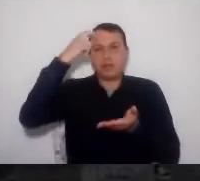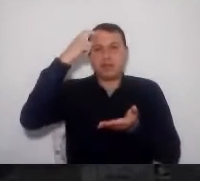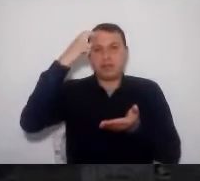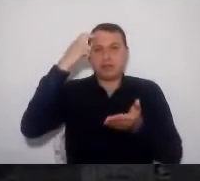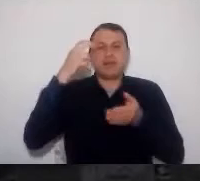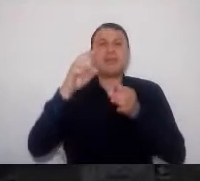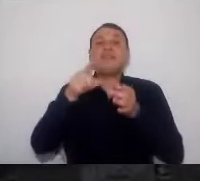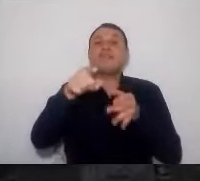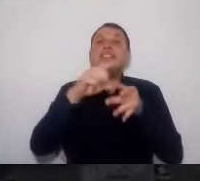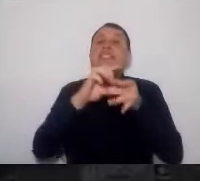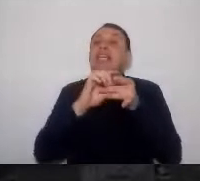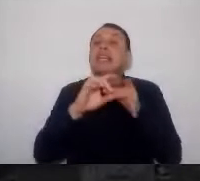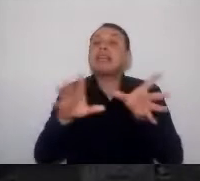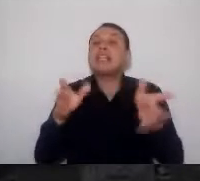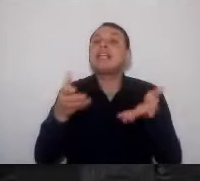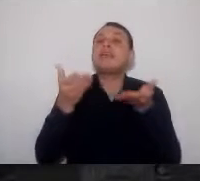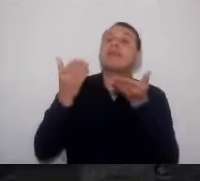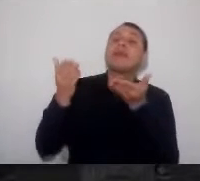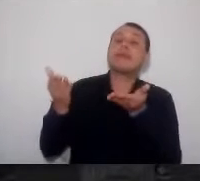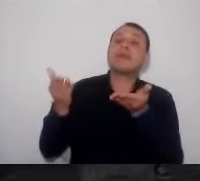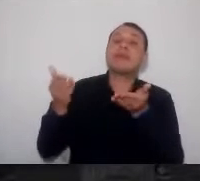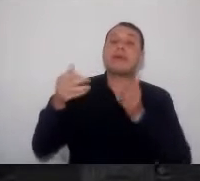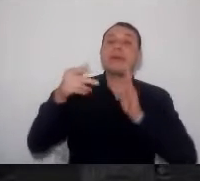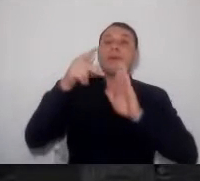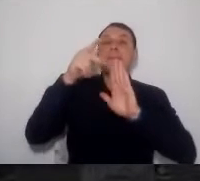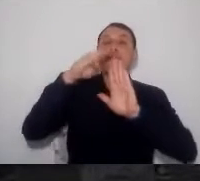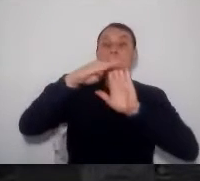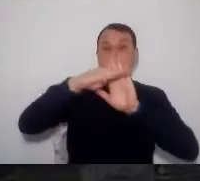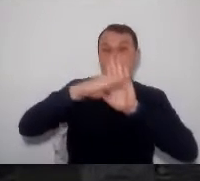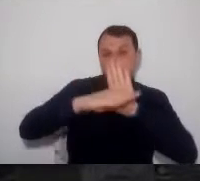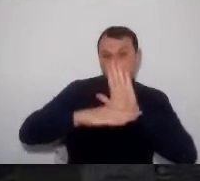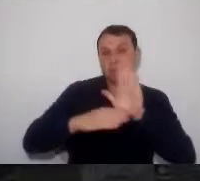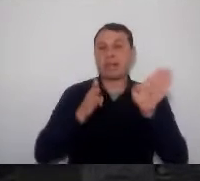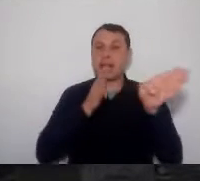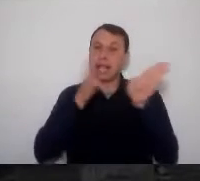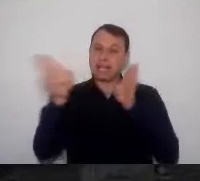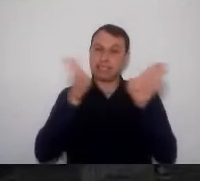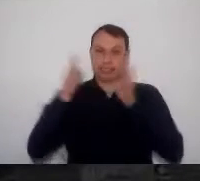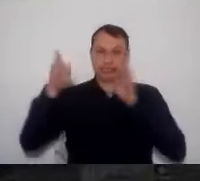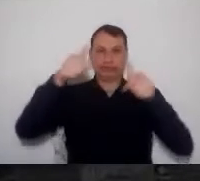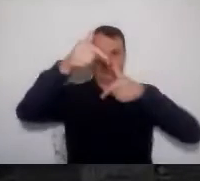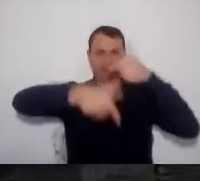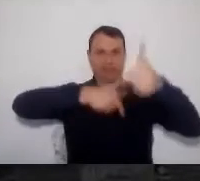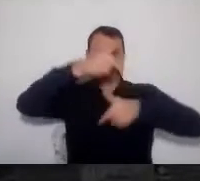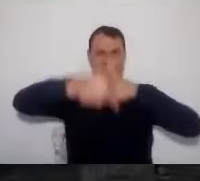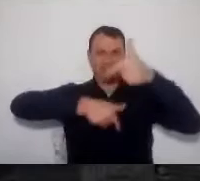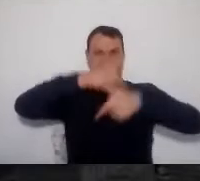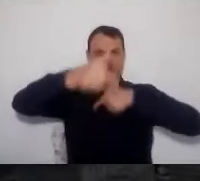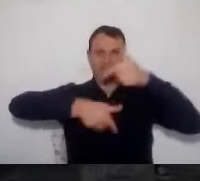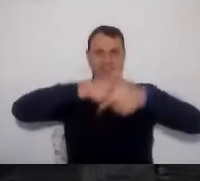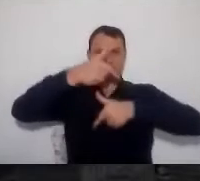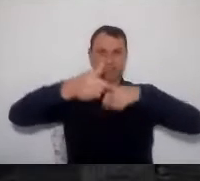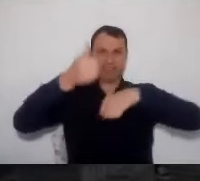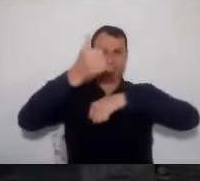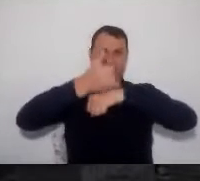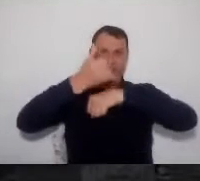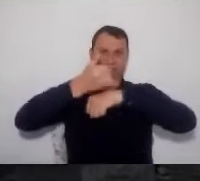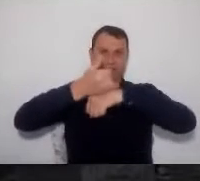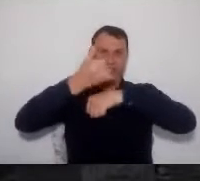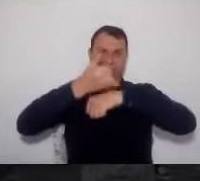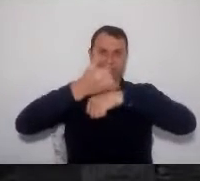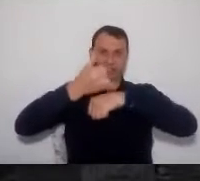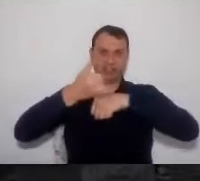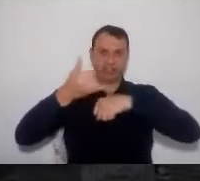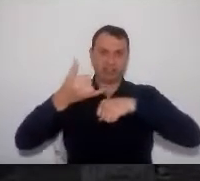liberou lá o programa de acesso aos trabalhadores, aplauso metalúrgico. Aquele mandato